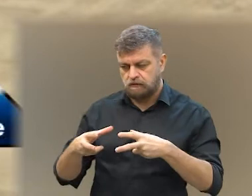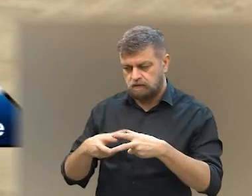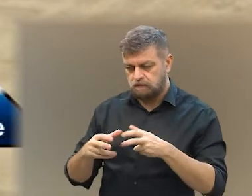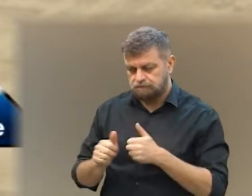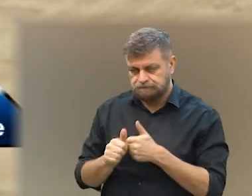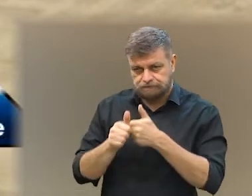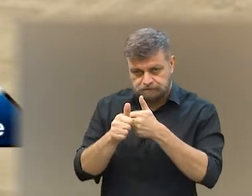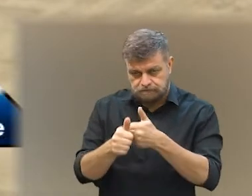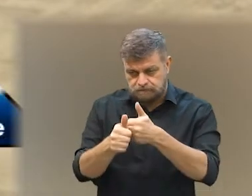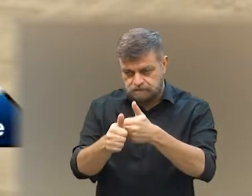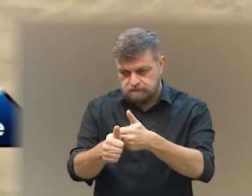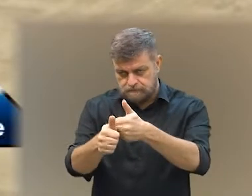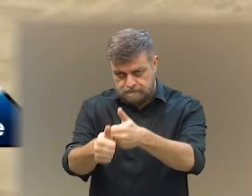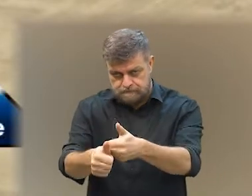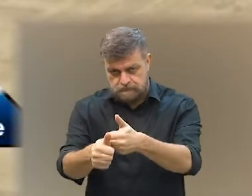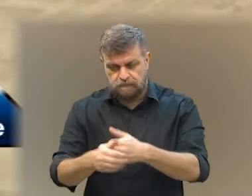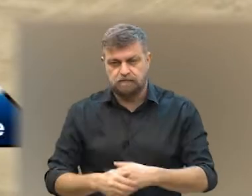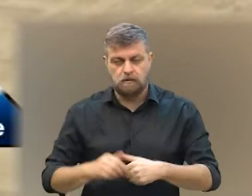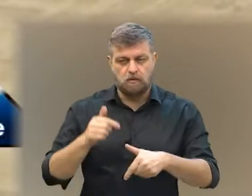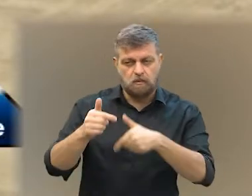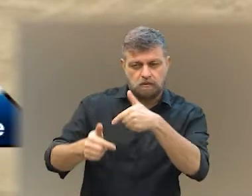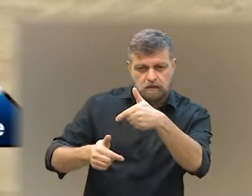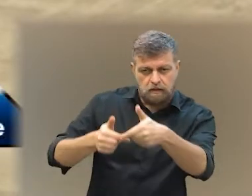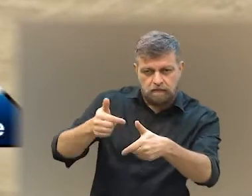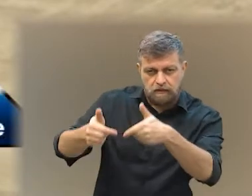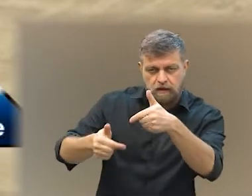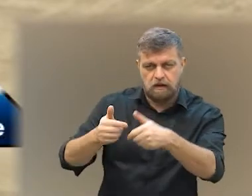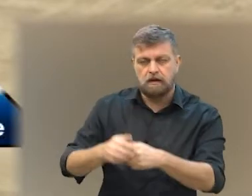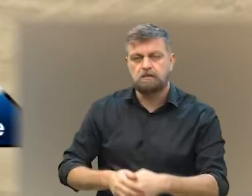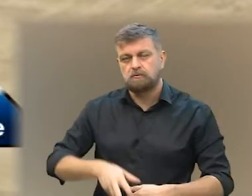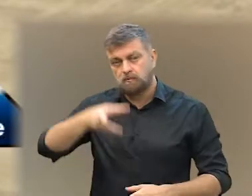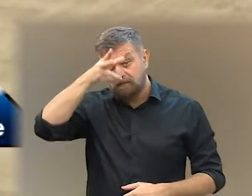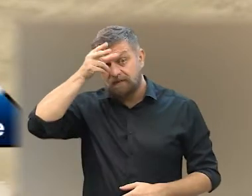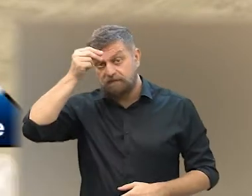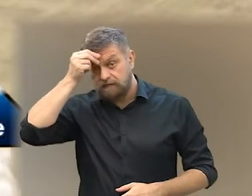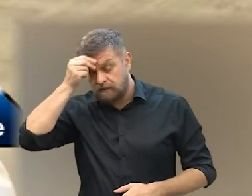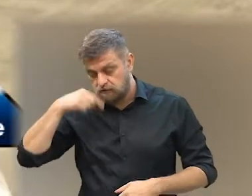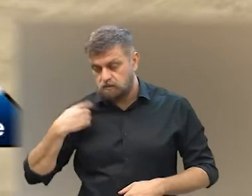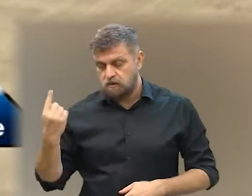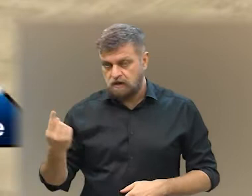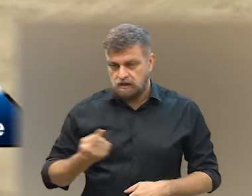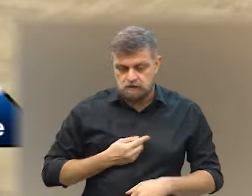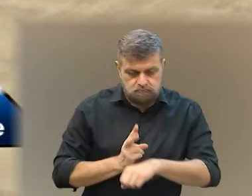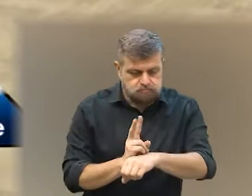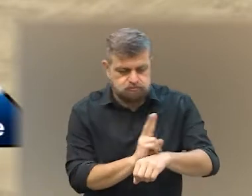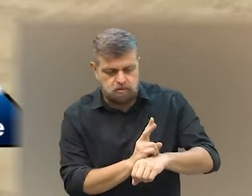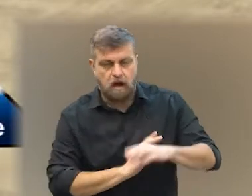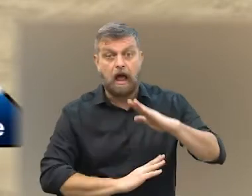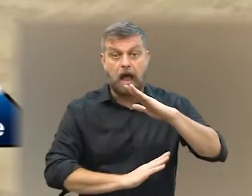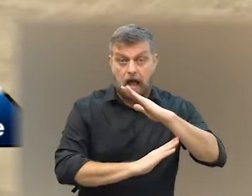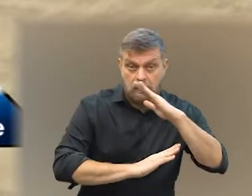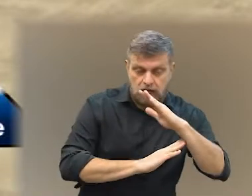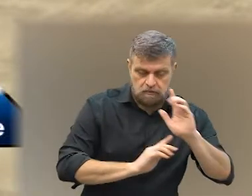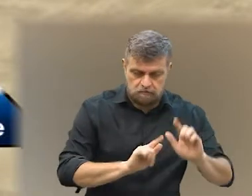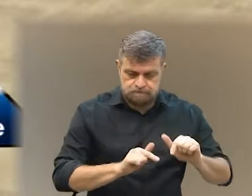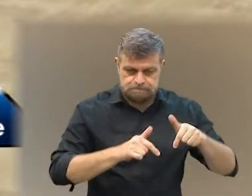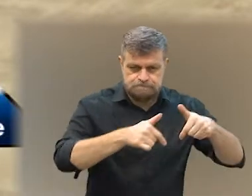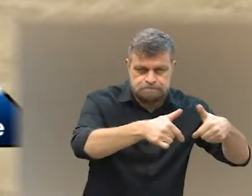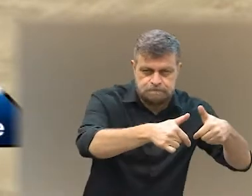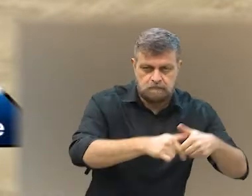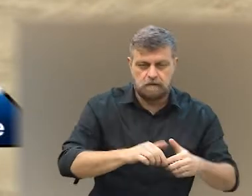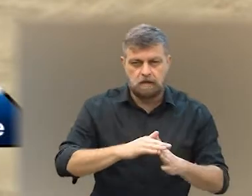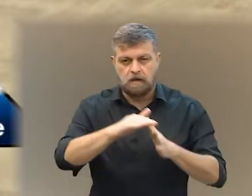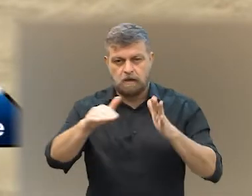comissão acompanhou o trabalho do Executivo, acompanhou o trabalho da Câmara Municipal,